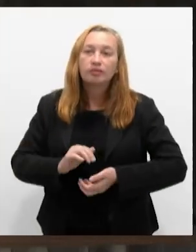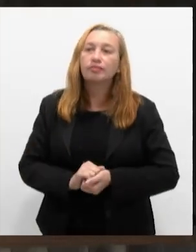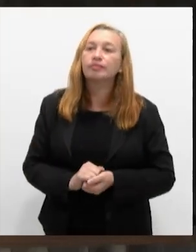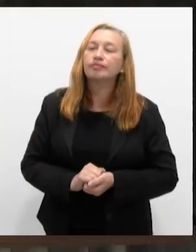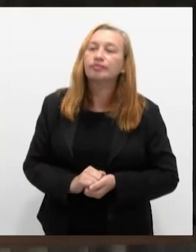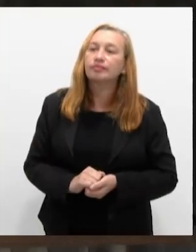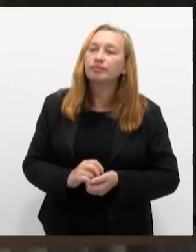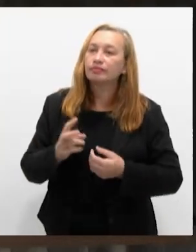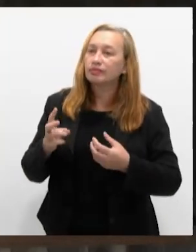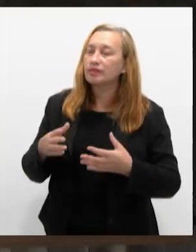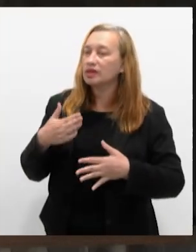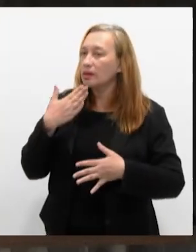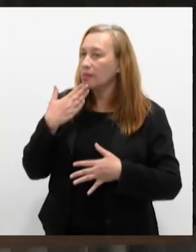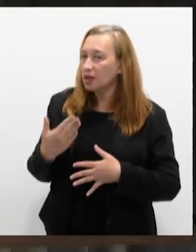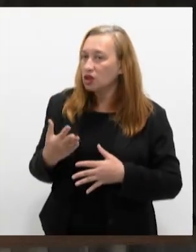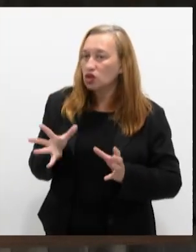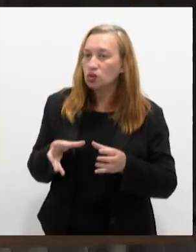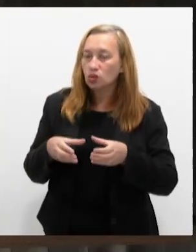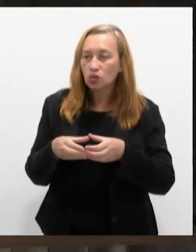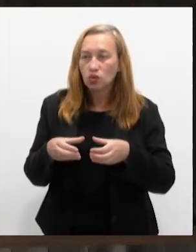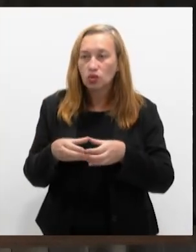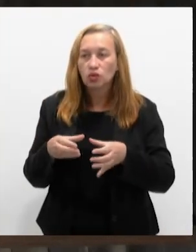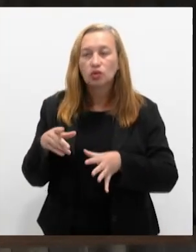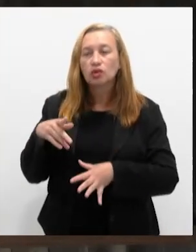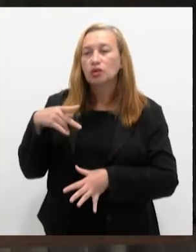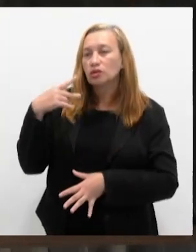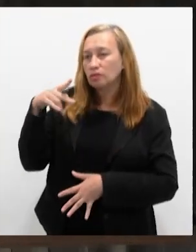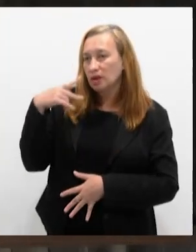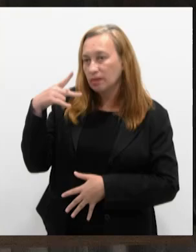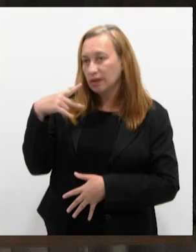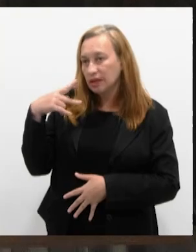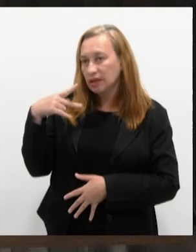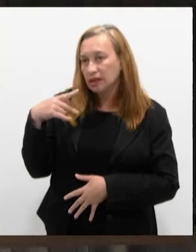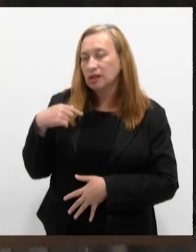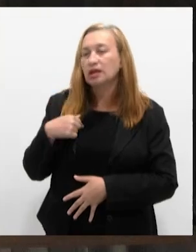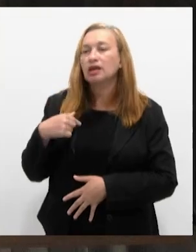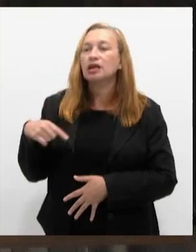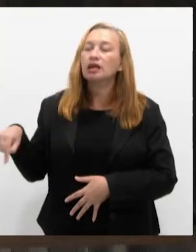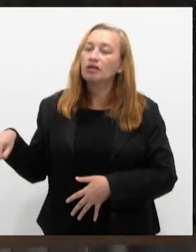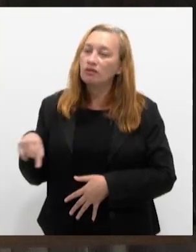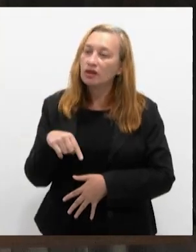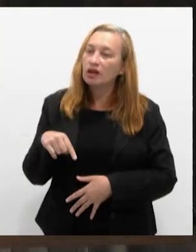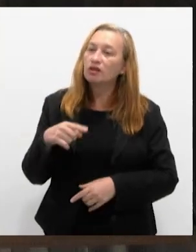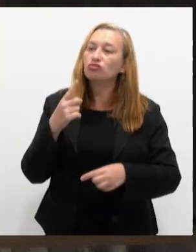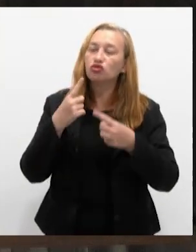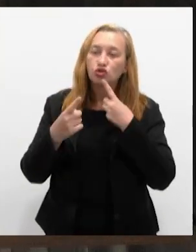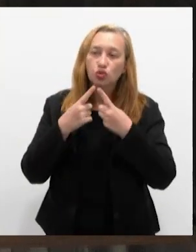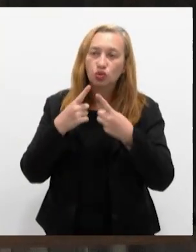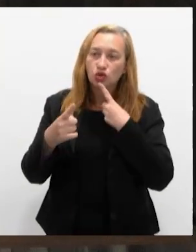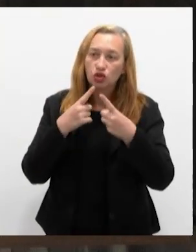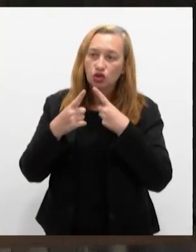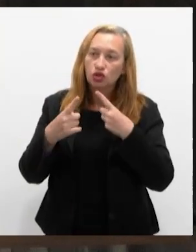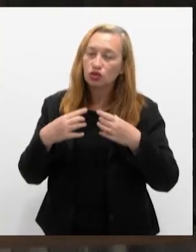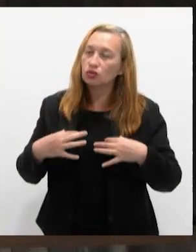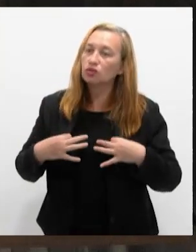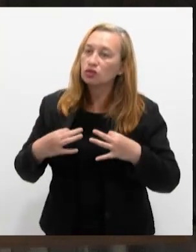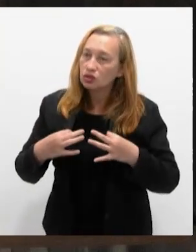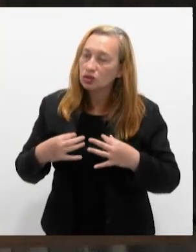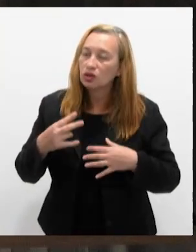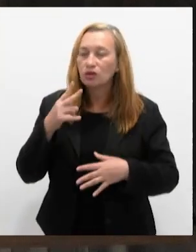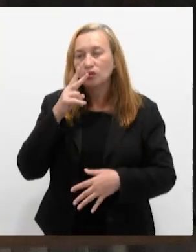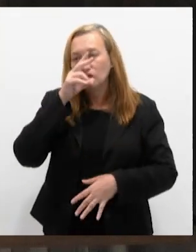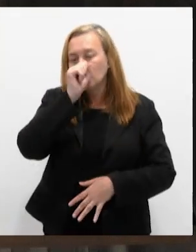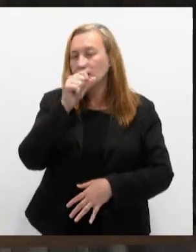esse clamor do conjunto dos parlamentares que vieram debater, se colocar à disposição para